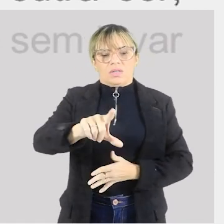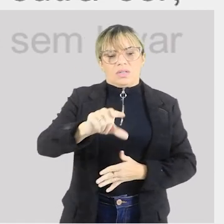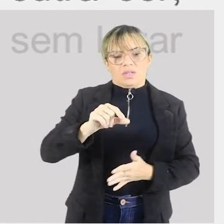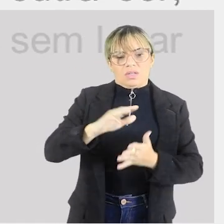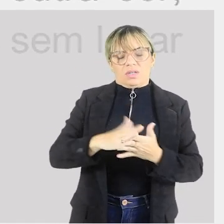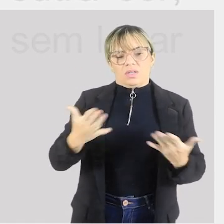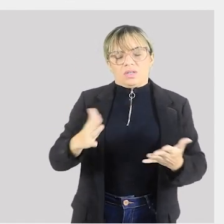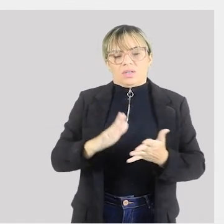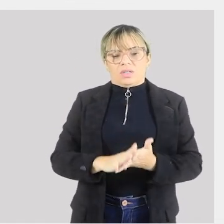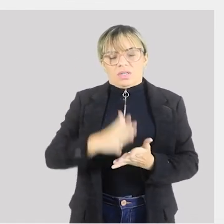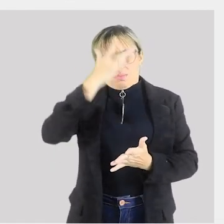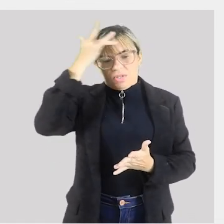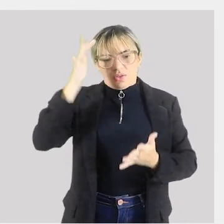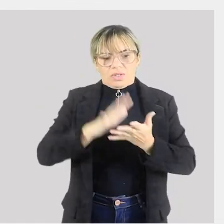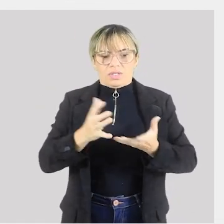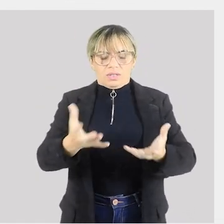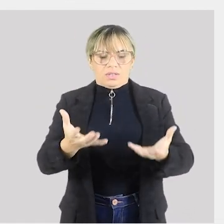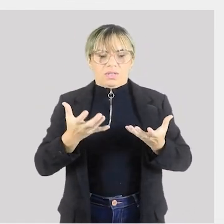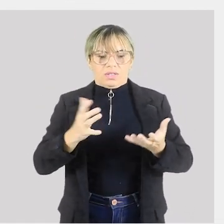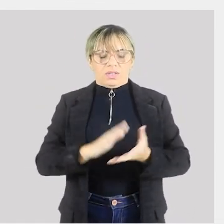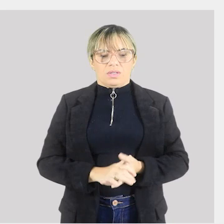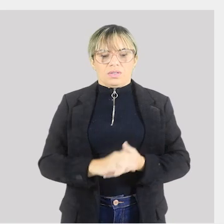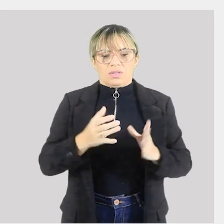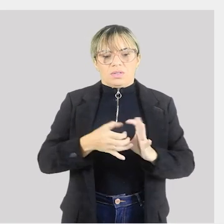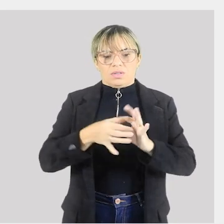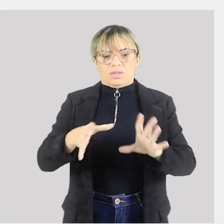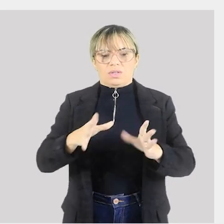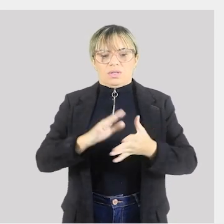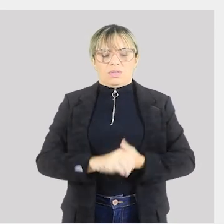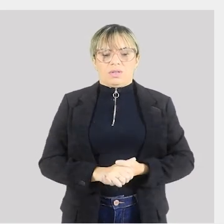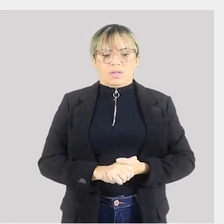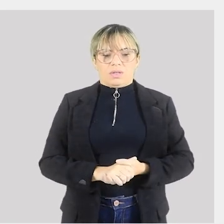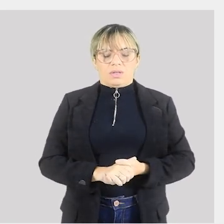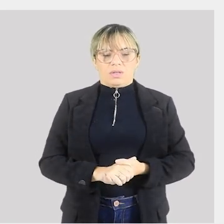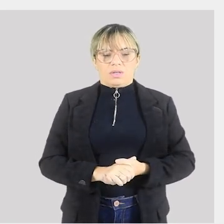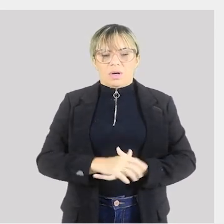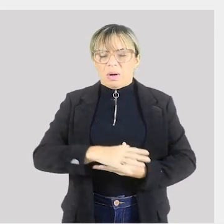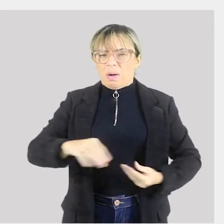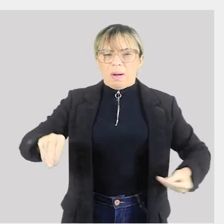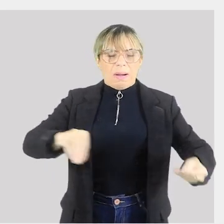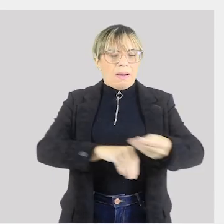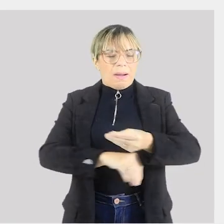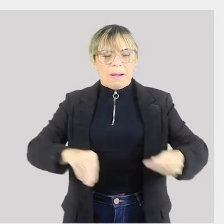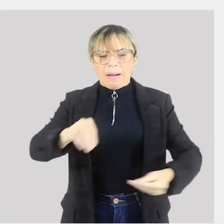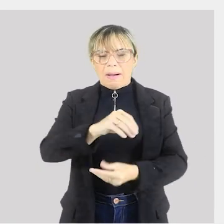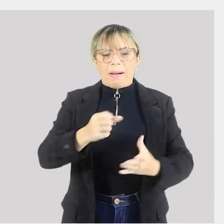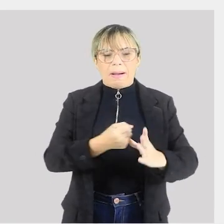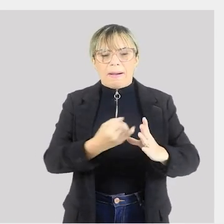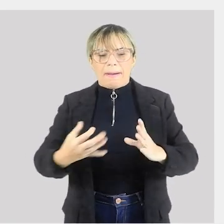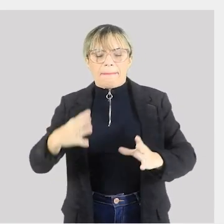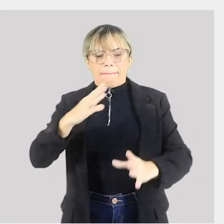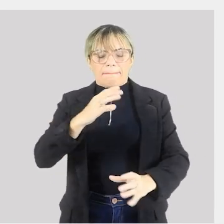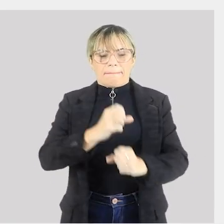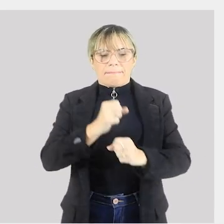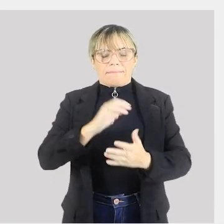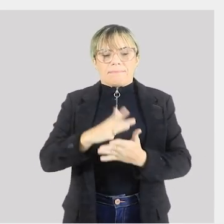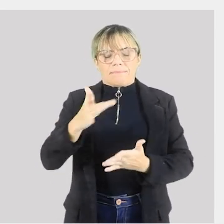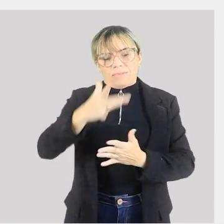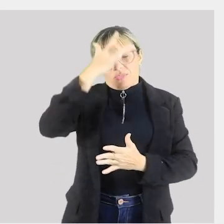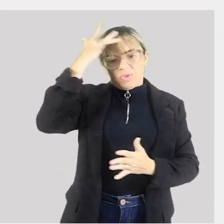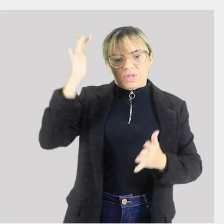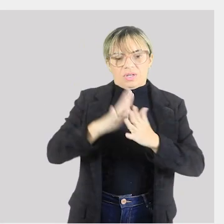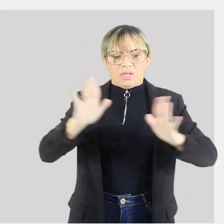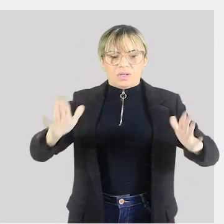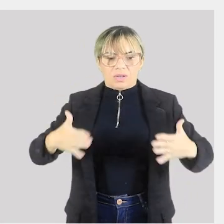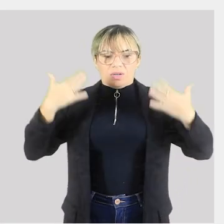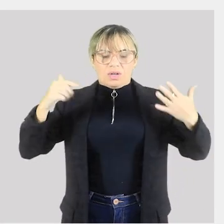pelo cliente disponibilizando aleatoriamente com a probabilidade de o cliente ficar contente com